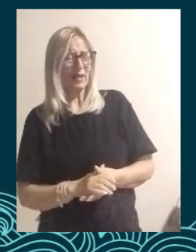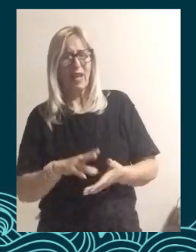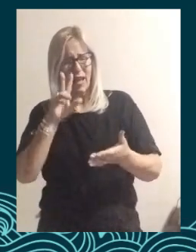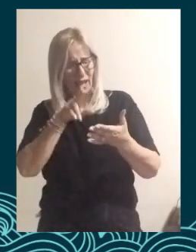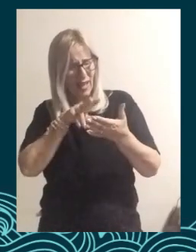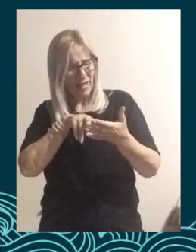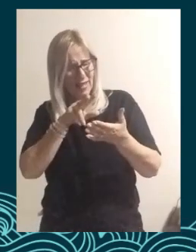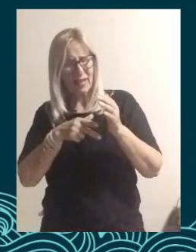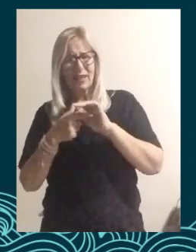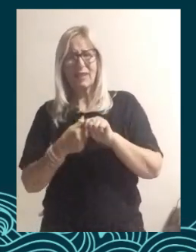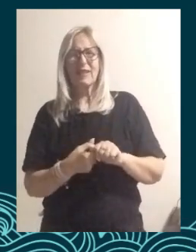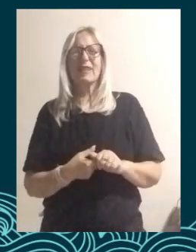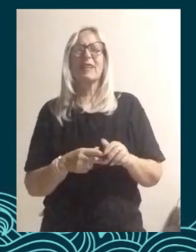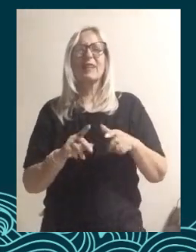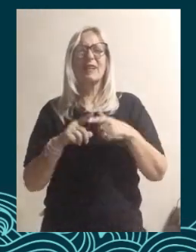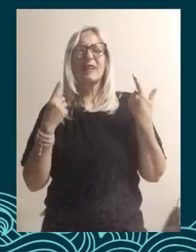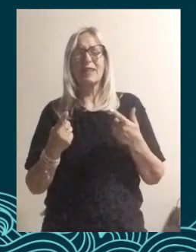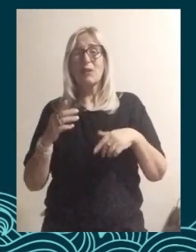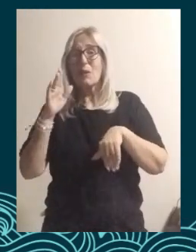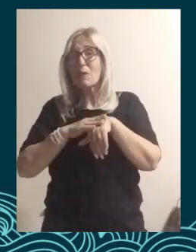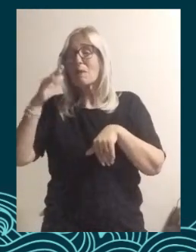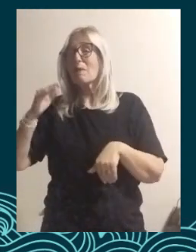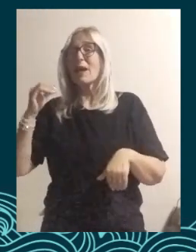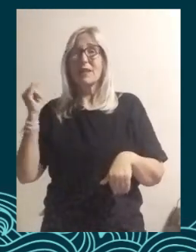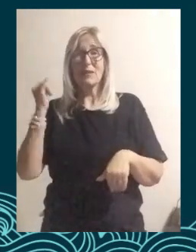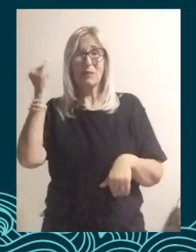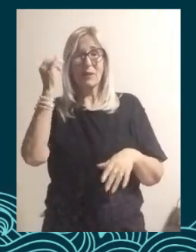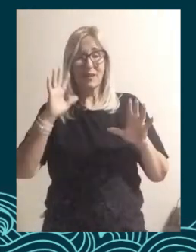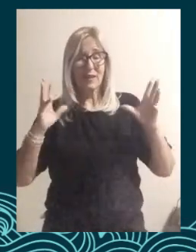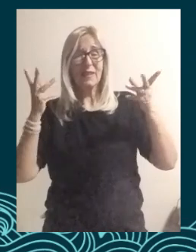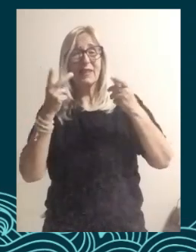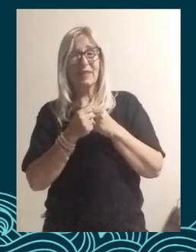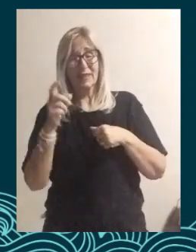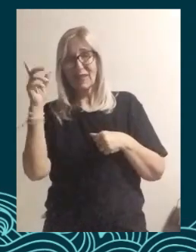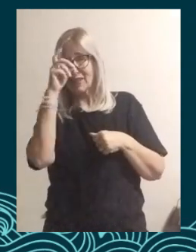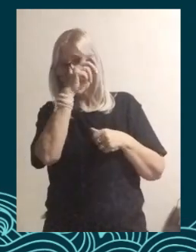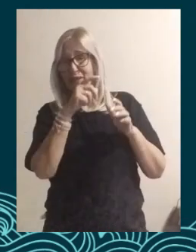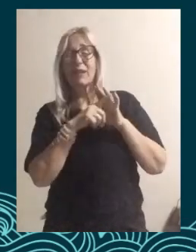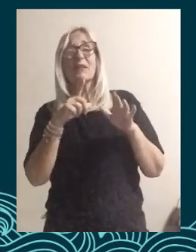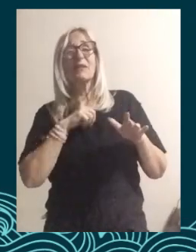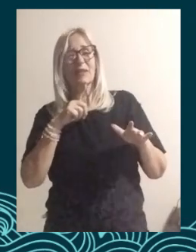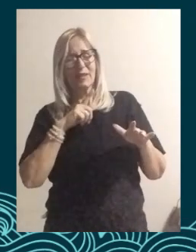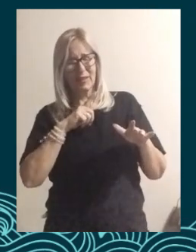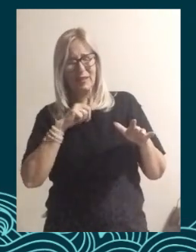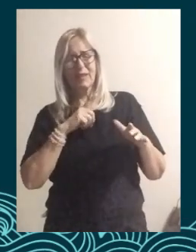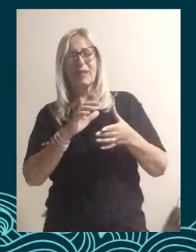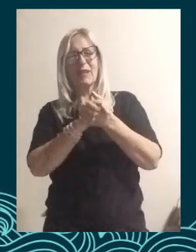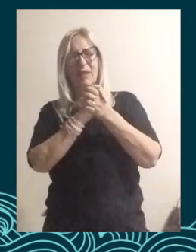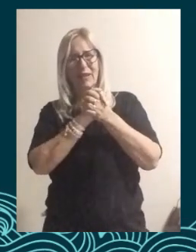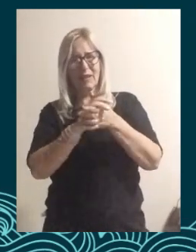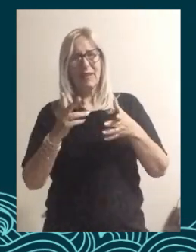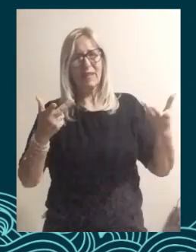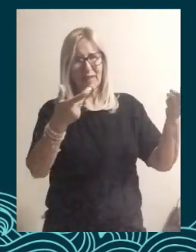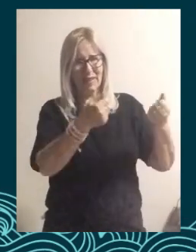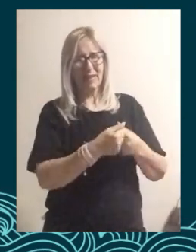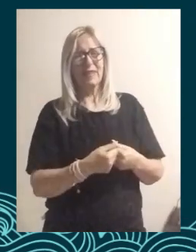E principalmente das leitoras, que eu sei que o tempo delas é o mais valioso de todos, é o mais difícil de